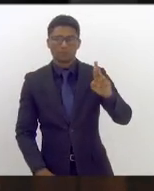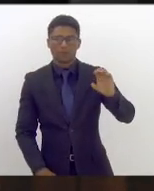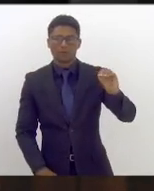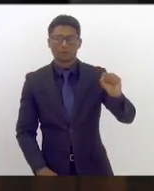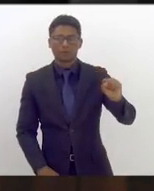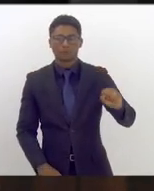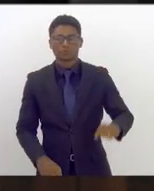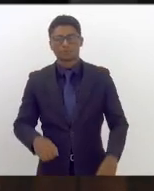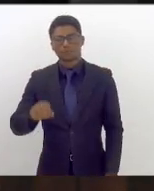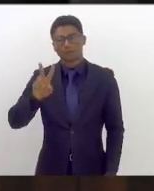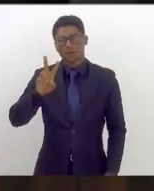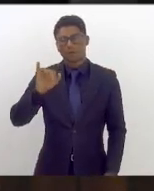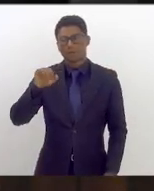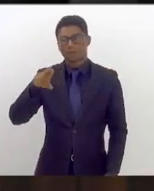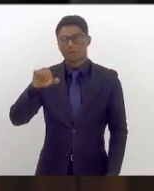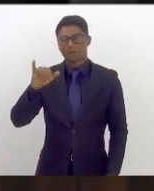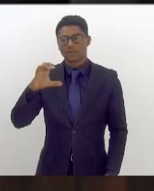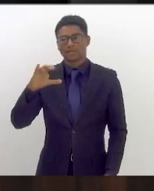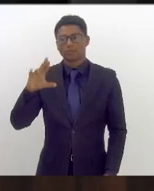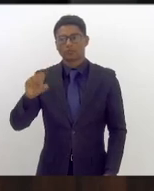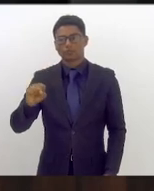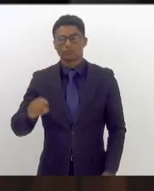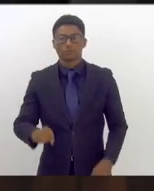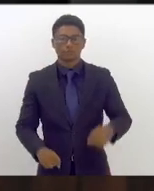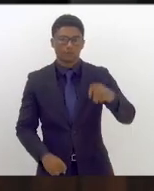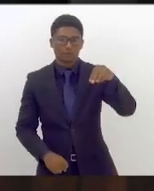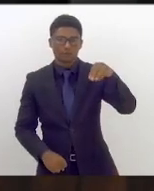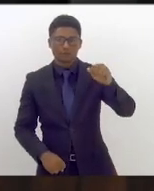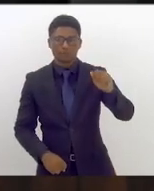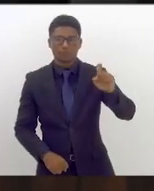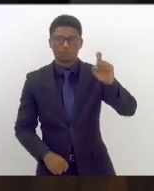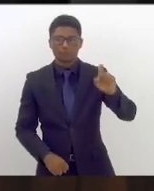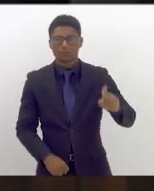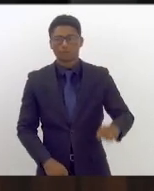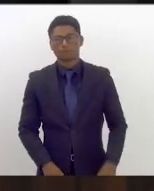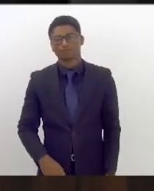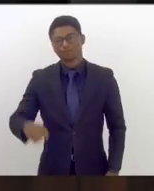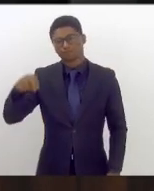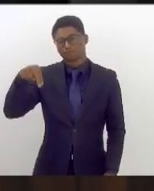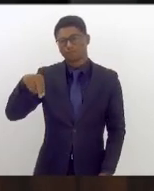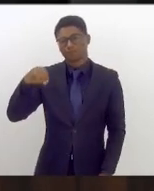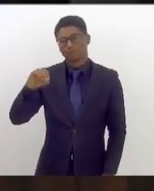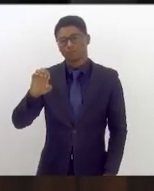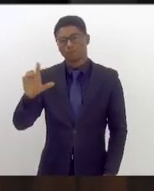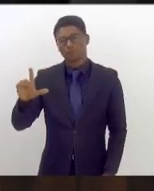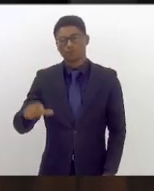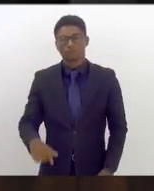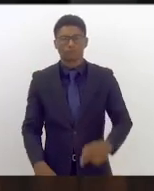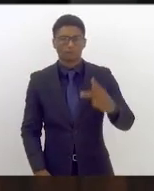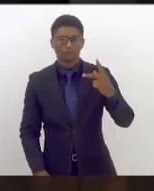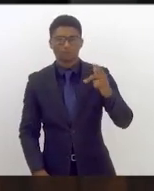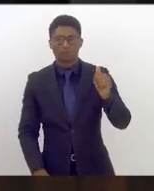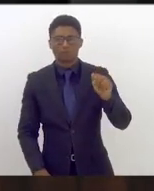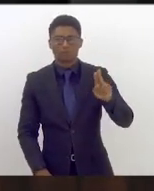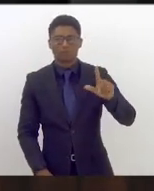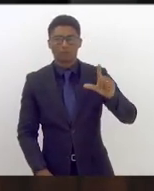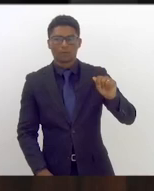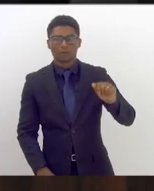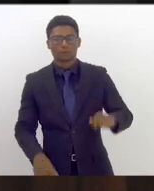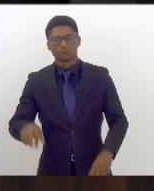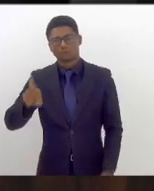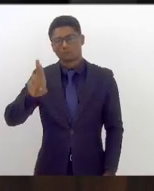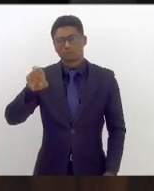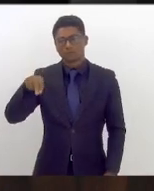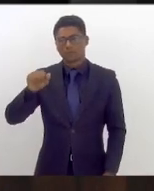Miller Marcos Vinícius Max Lemos Noel de Carvalho Paula tringuelê Renato